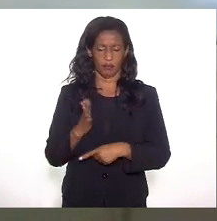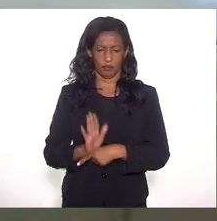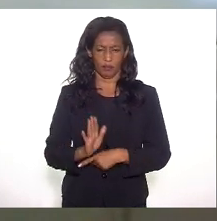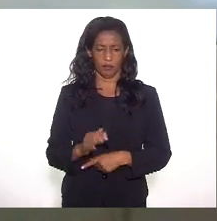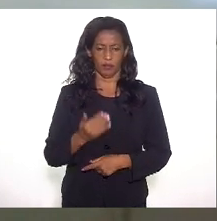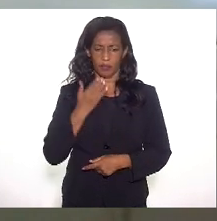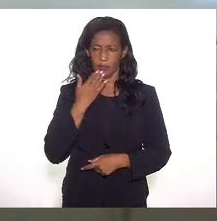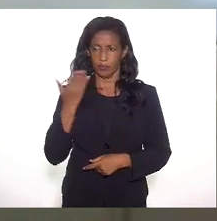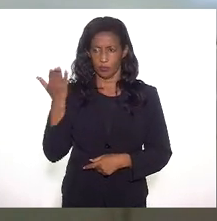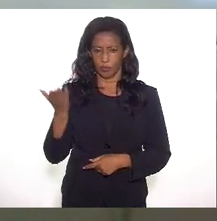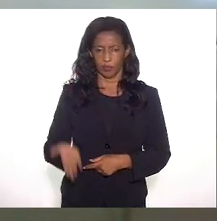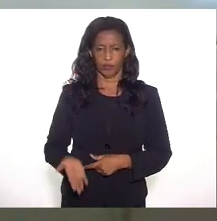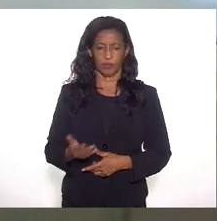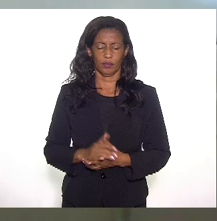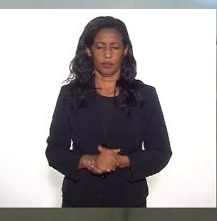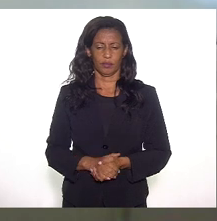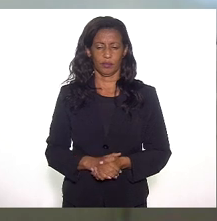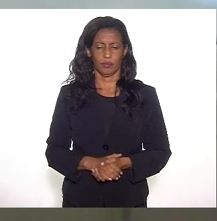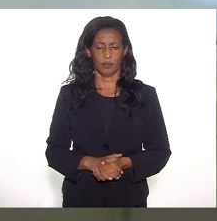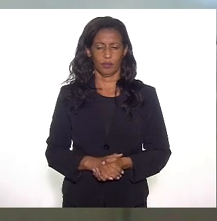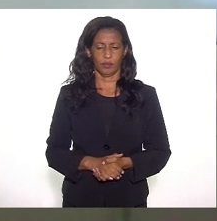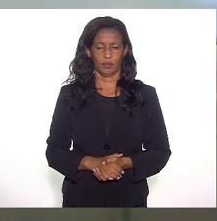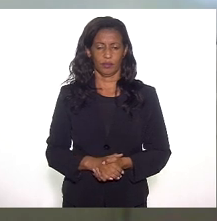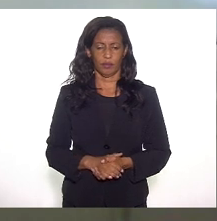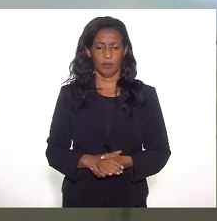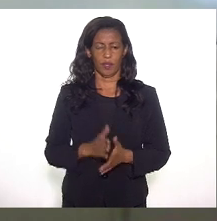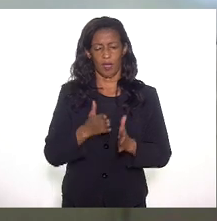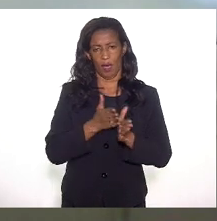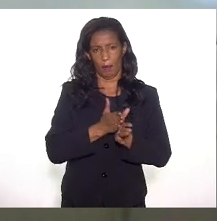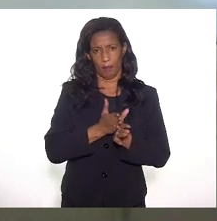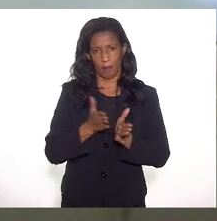sugerir a Vossa Excelência que, à parte,